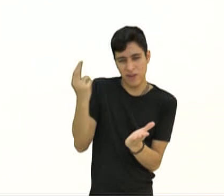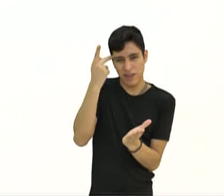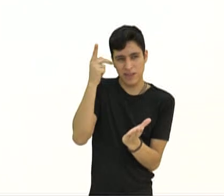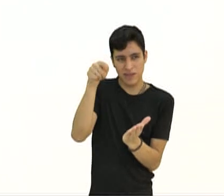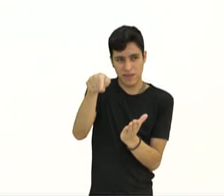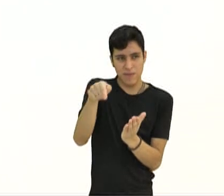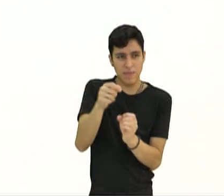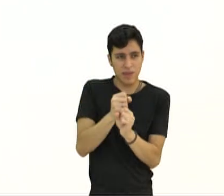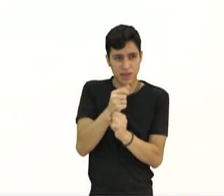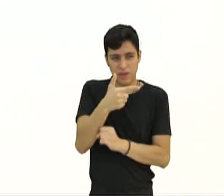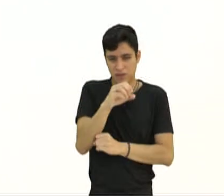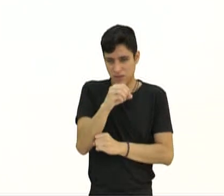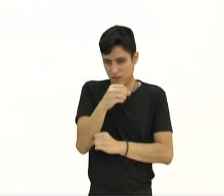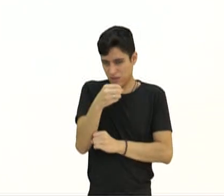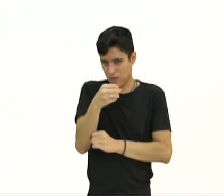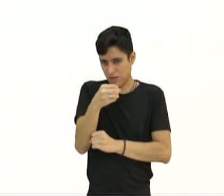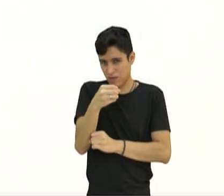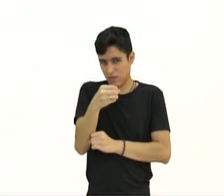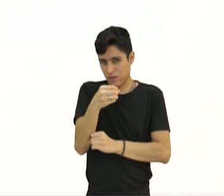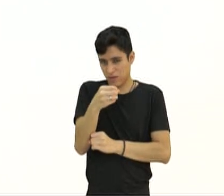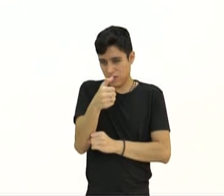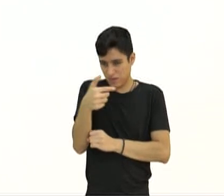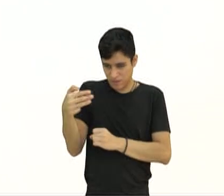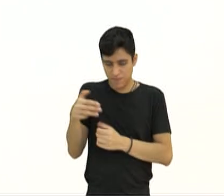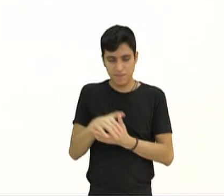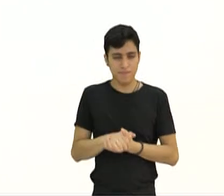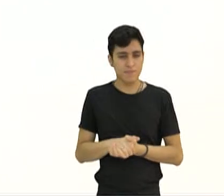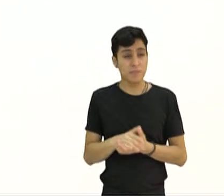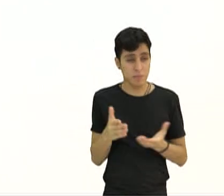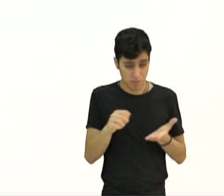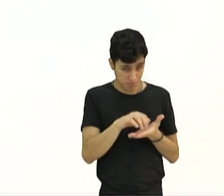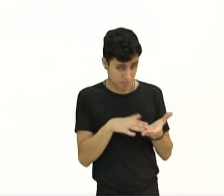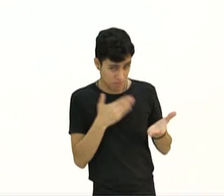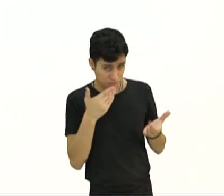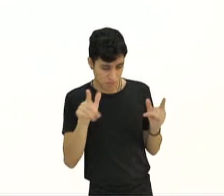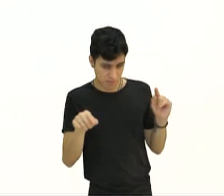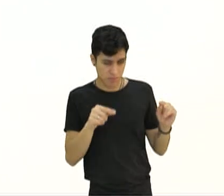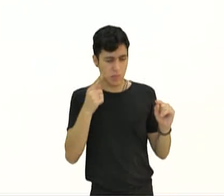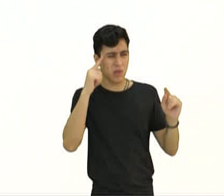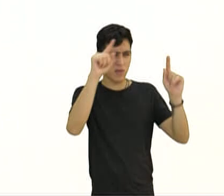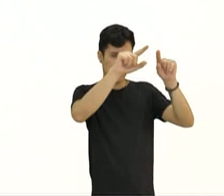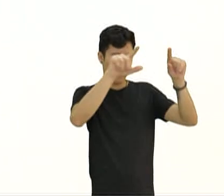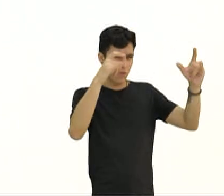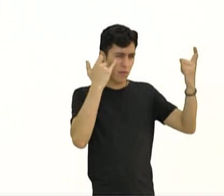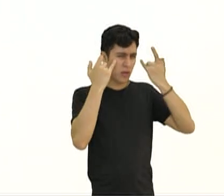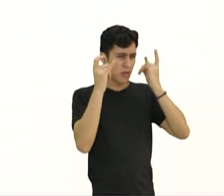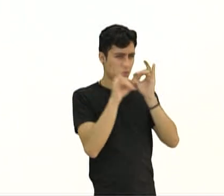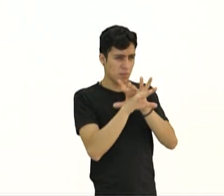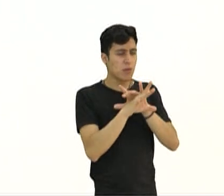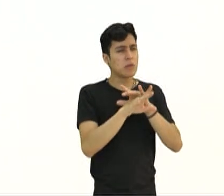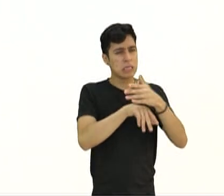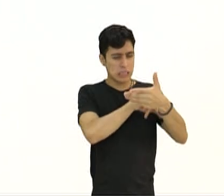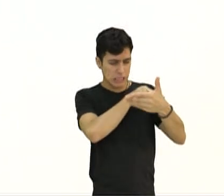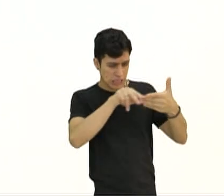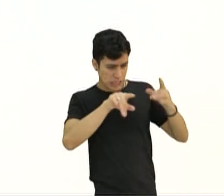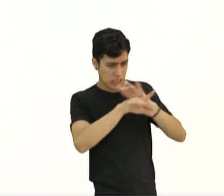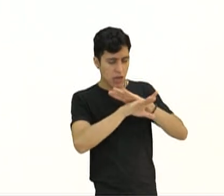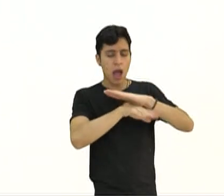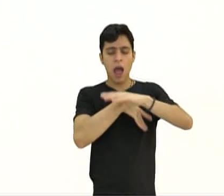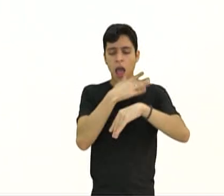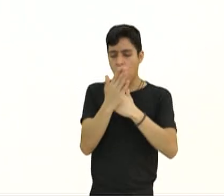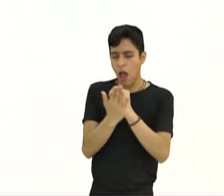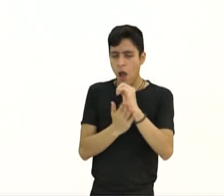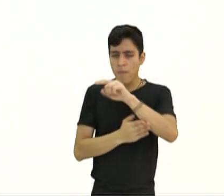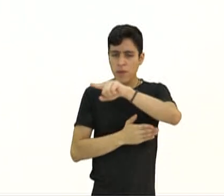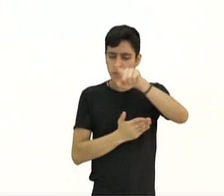26/12/2013. Agora o exercício. Com base nas informações acima e na notícia lida, comece a elaborar sua carta